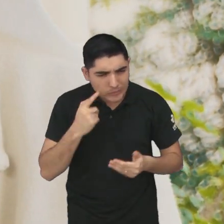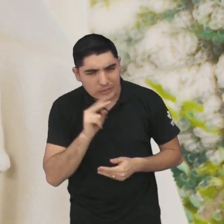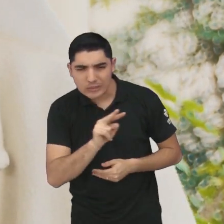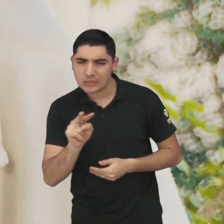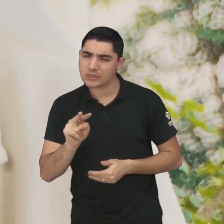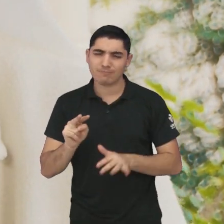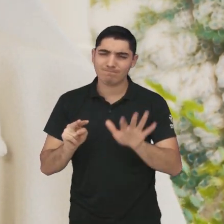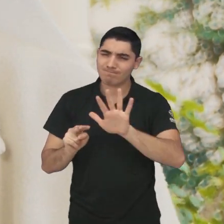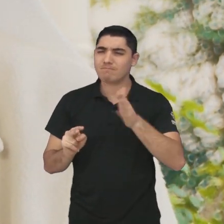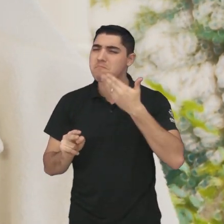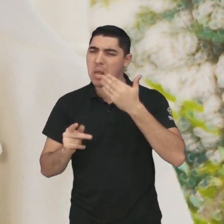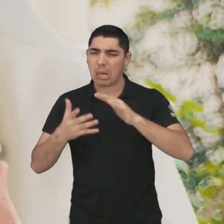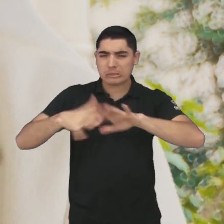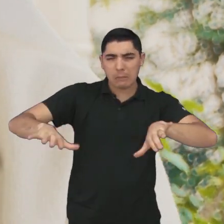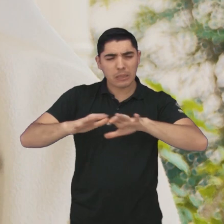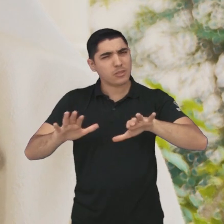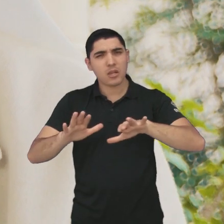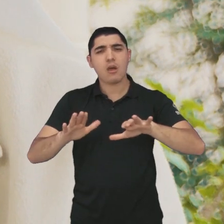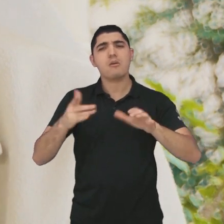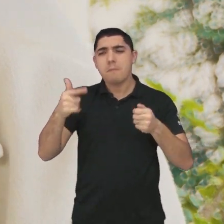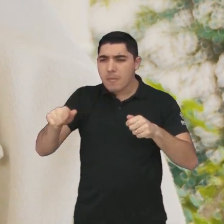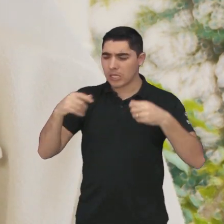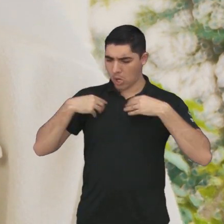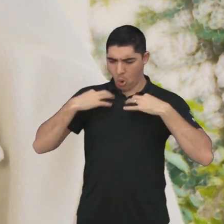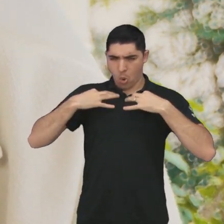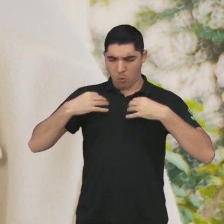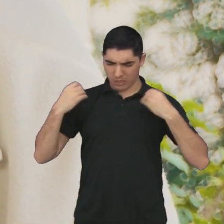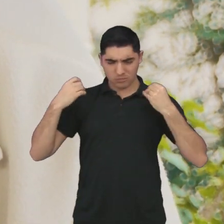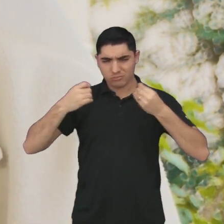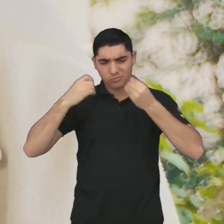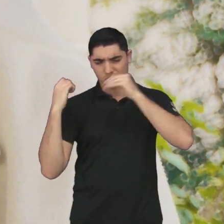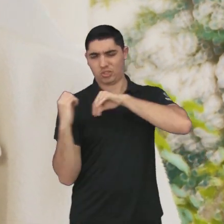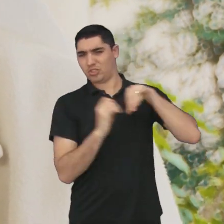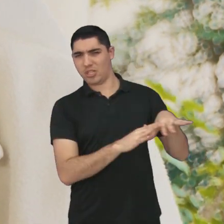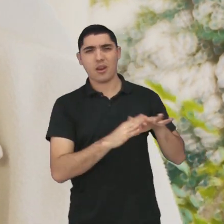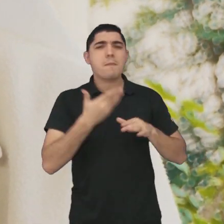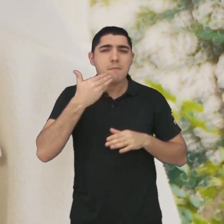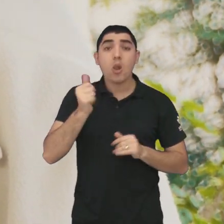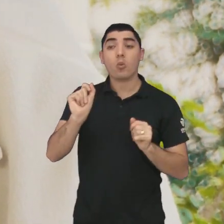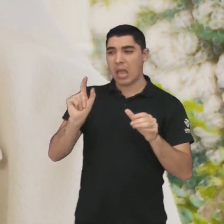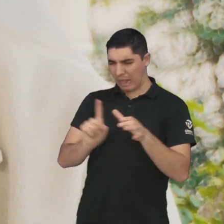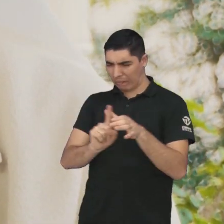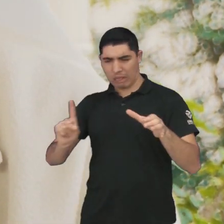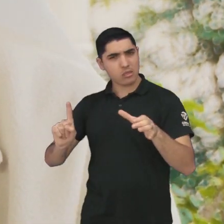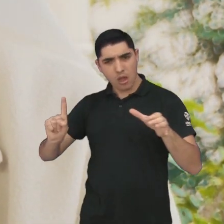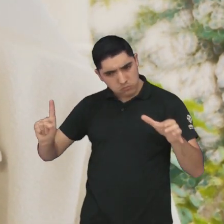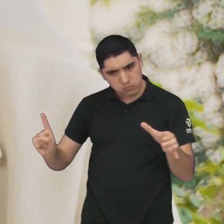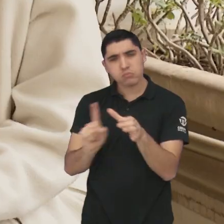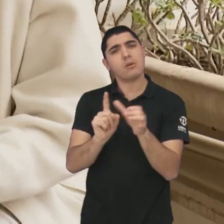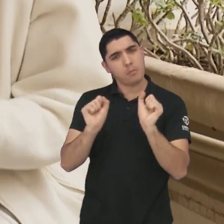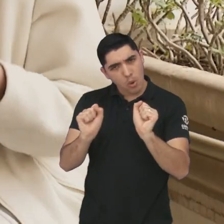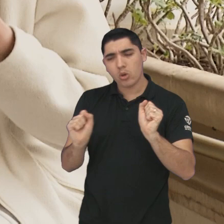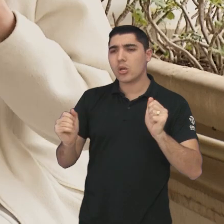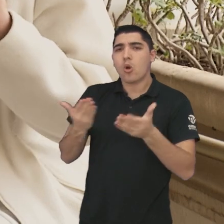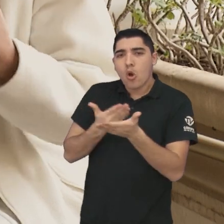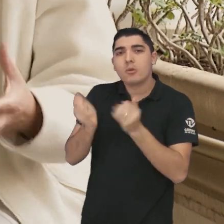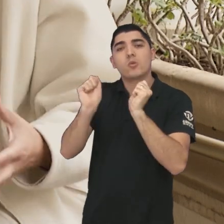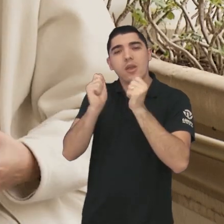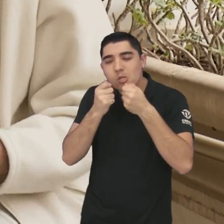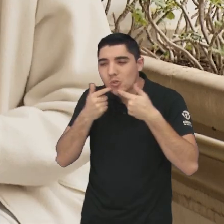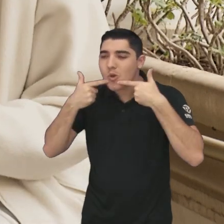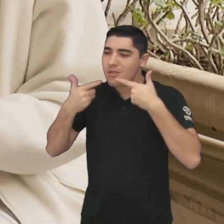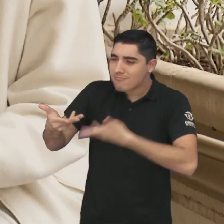tivesse, mais isolada a pessoa ficava, mais ela tinha que ficar, o doente ficar protegido dos demais. E quem ia cuidar ia como